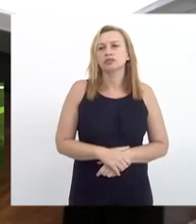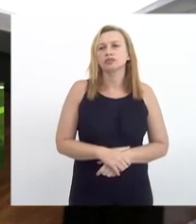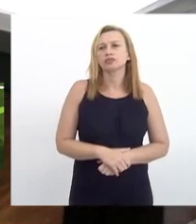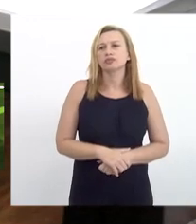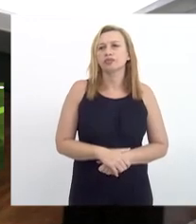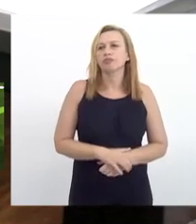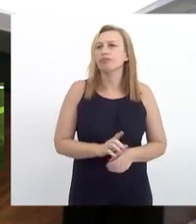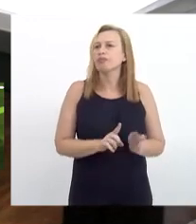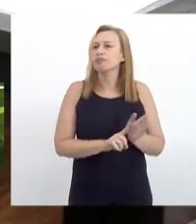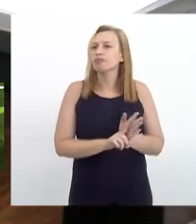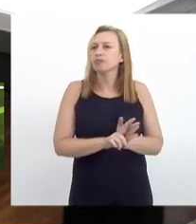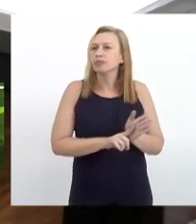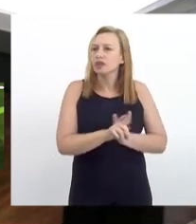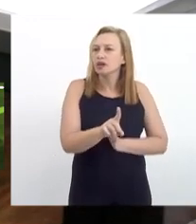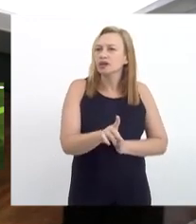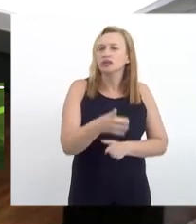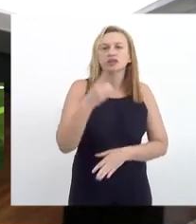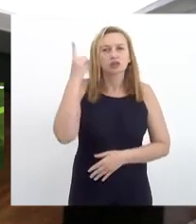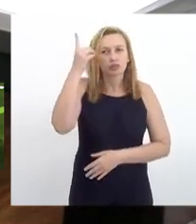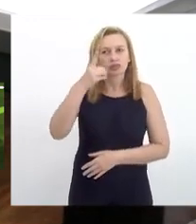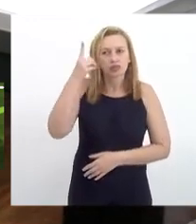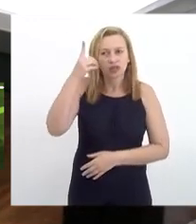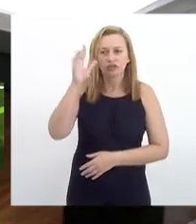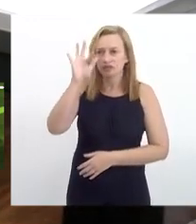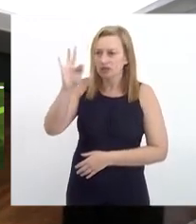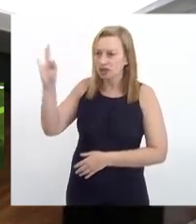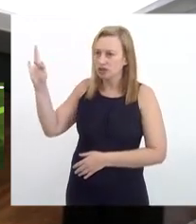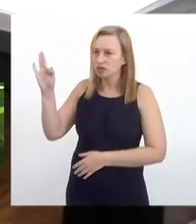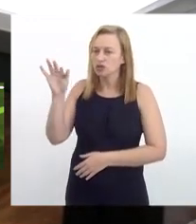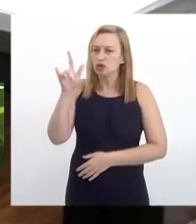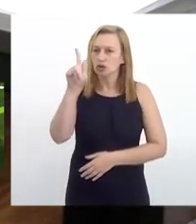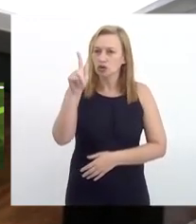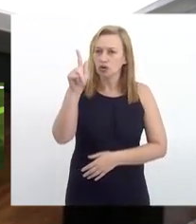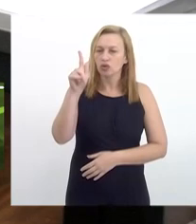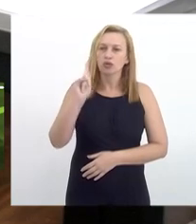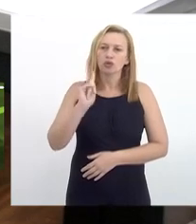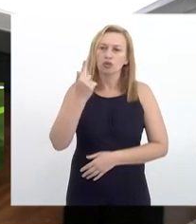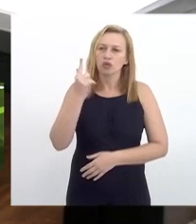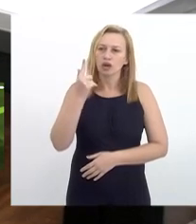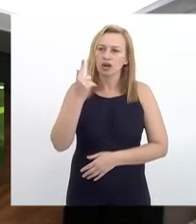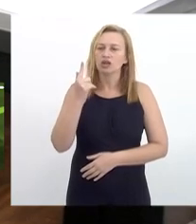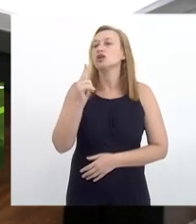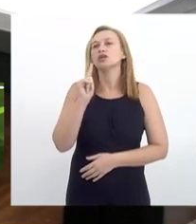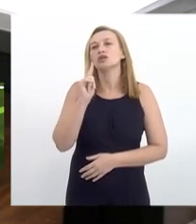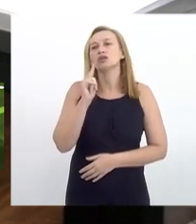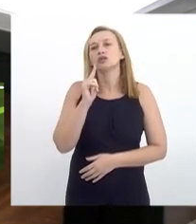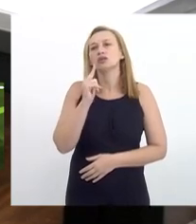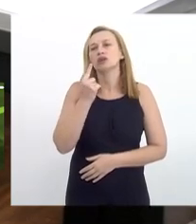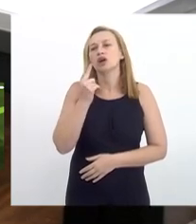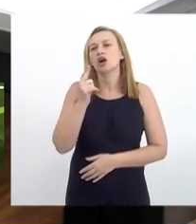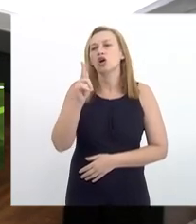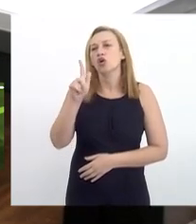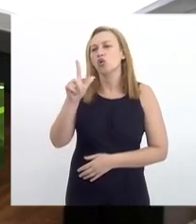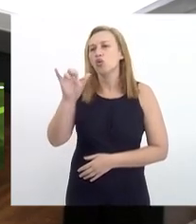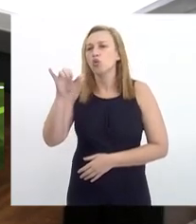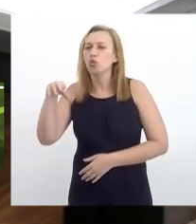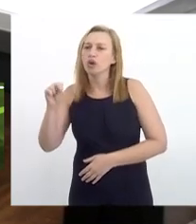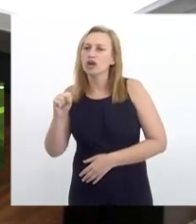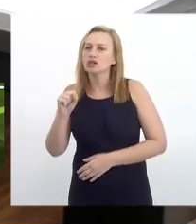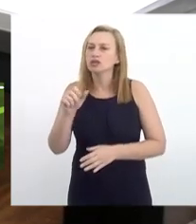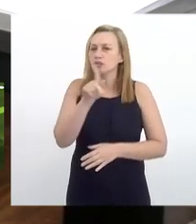consultar lá o deputado federal de Goiás Luca Virgílio porque o PLP 1, 2, 3 não está